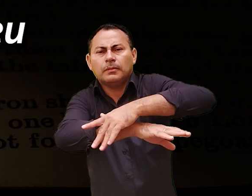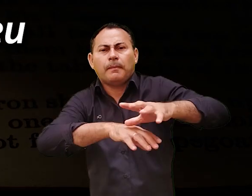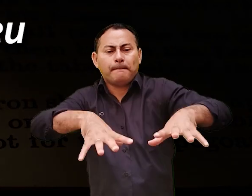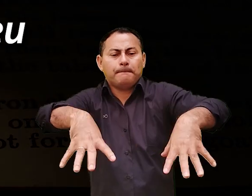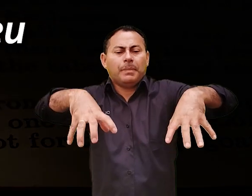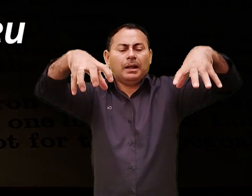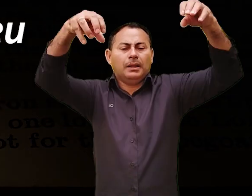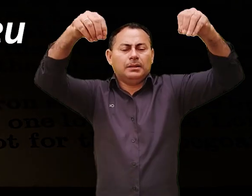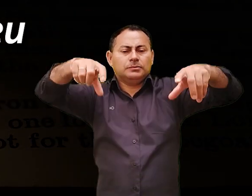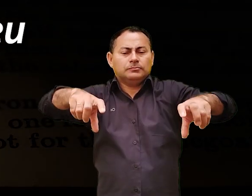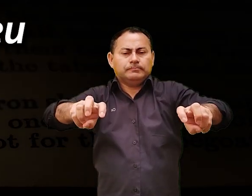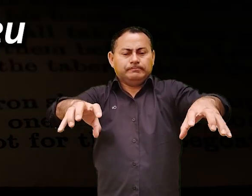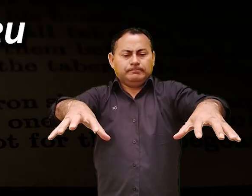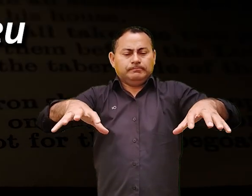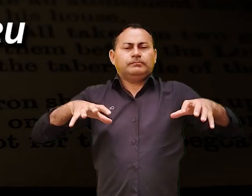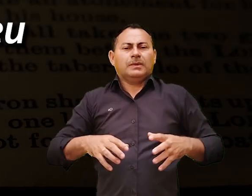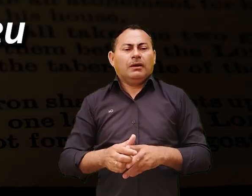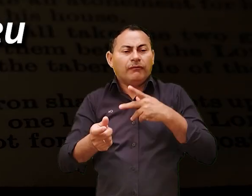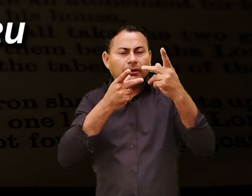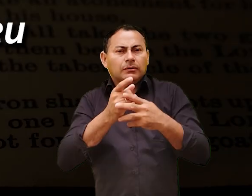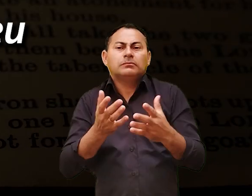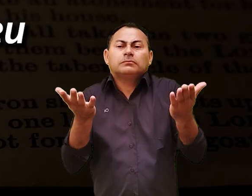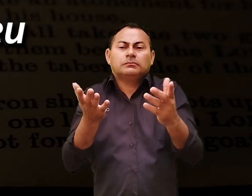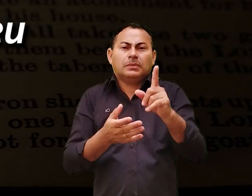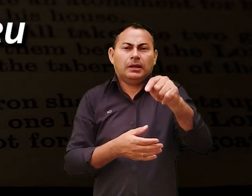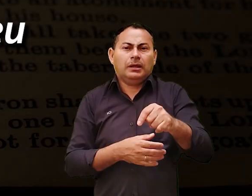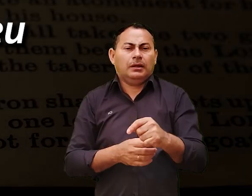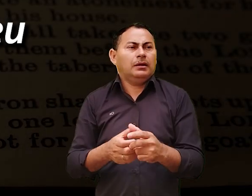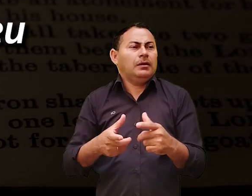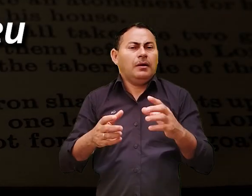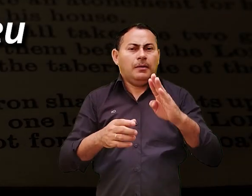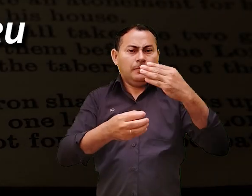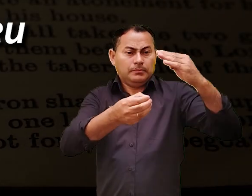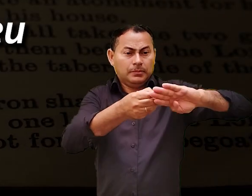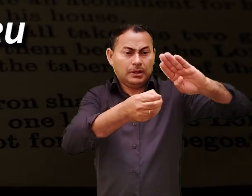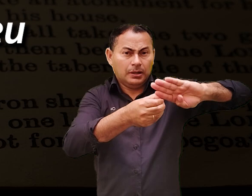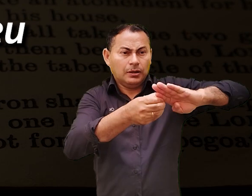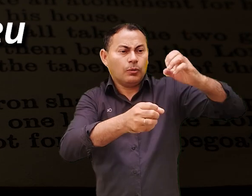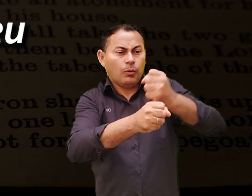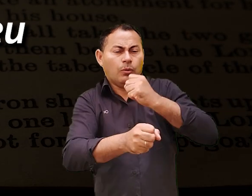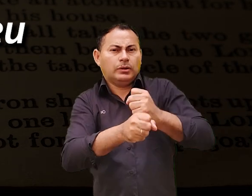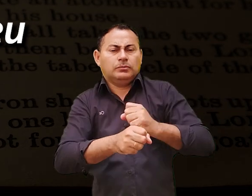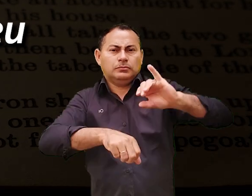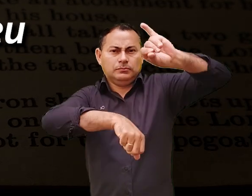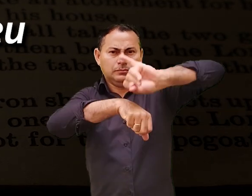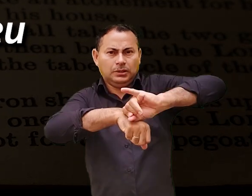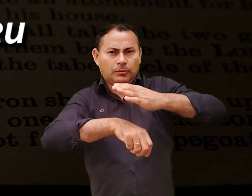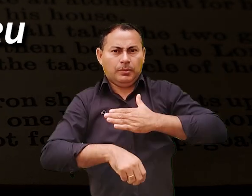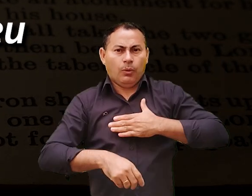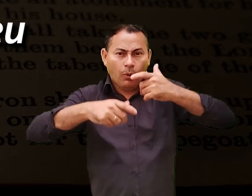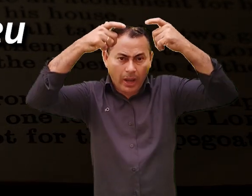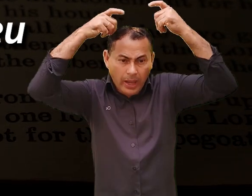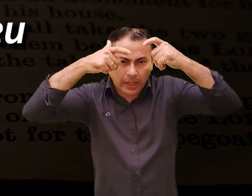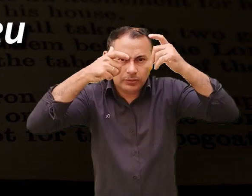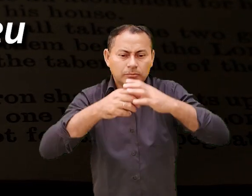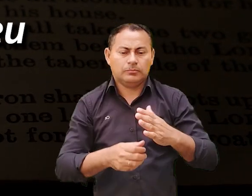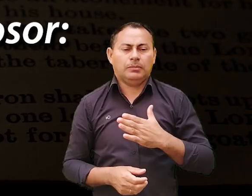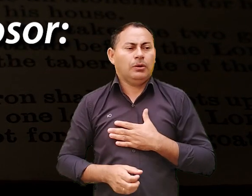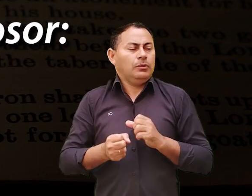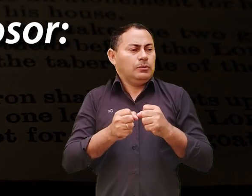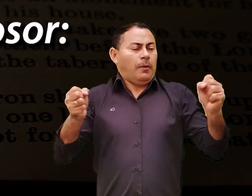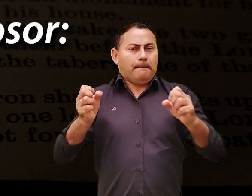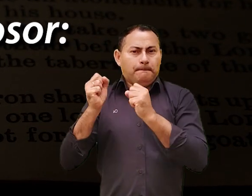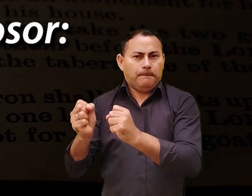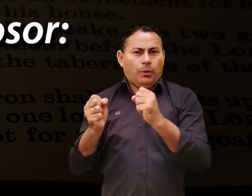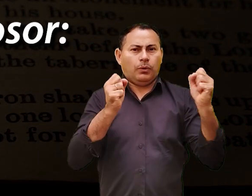palácio real da Babilônia, disse: acaso não é esta a grande Babilônia que eu construí como capital do meu reino, com o meu